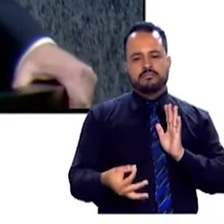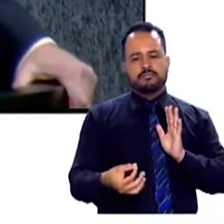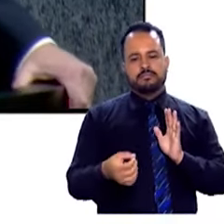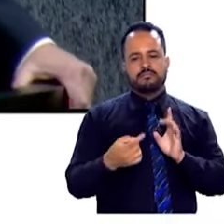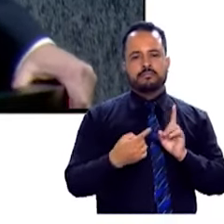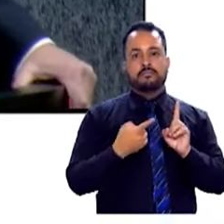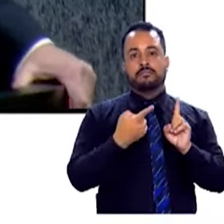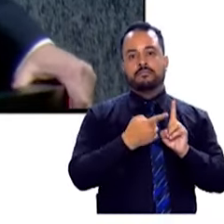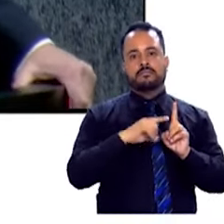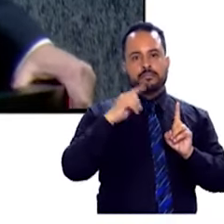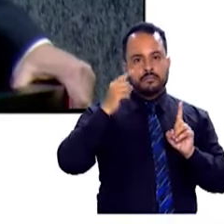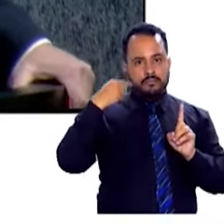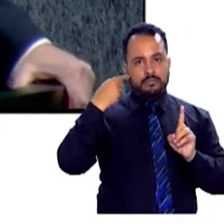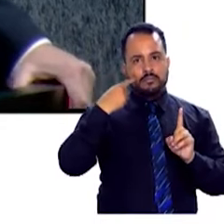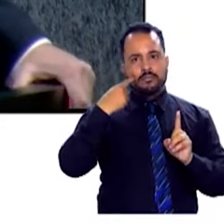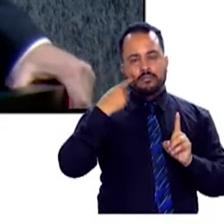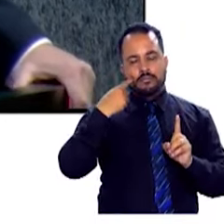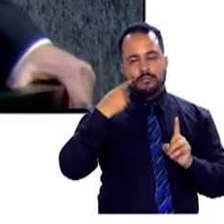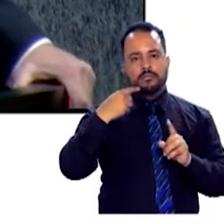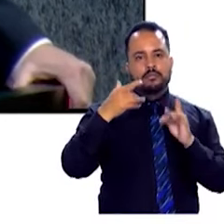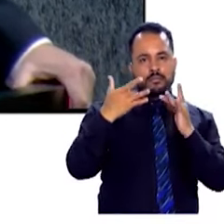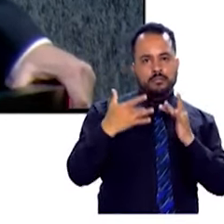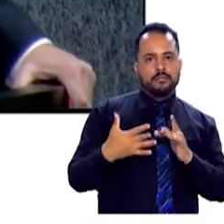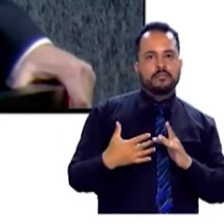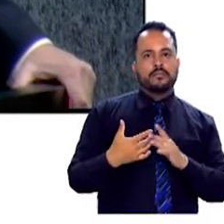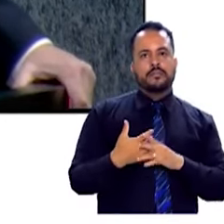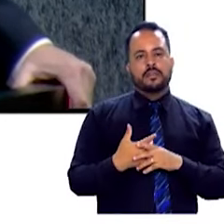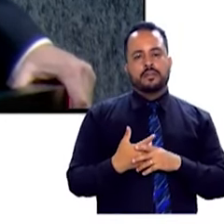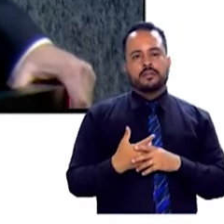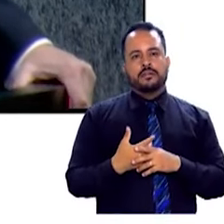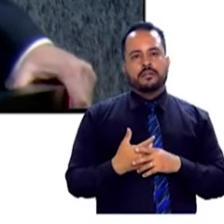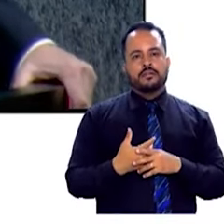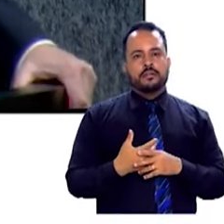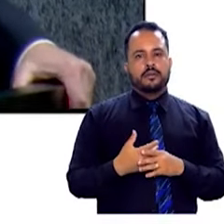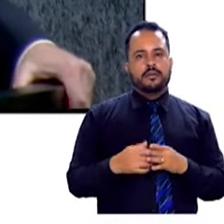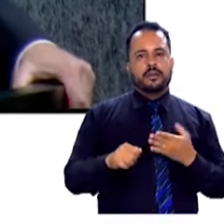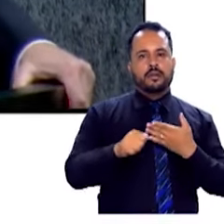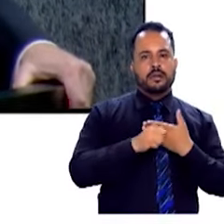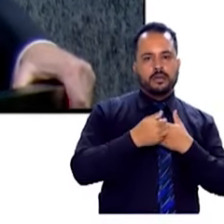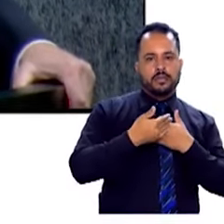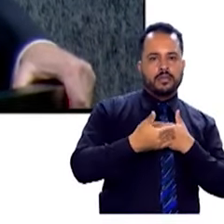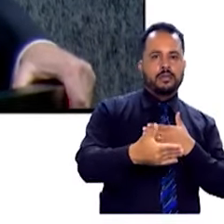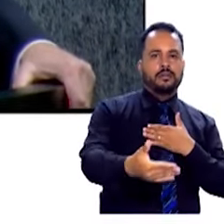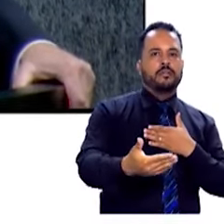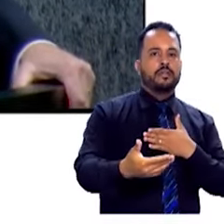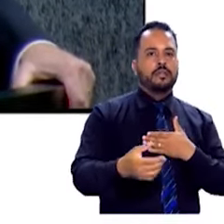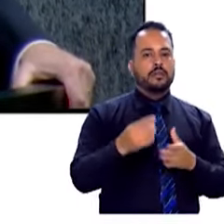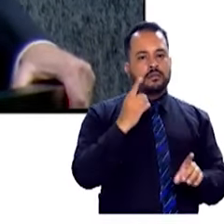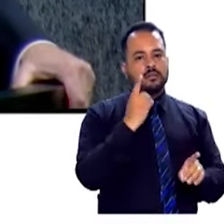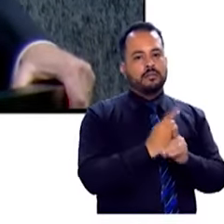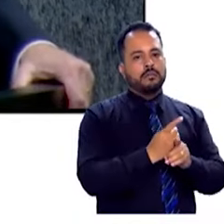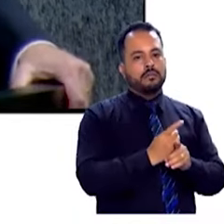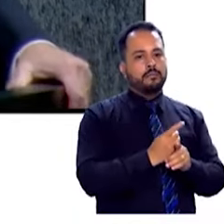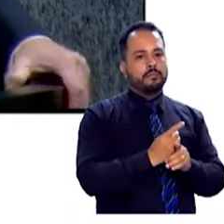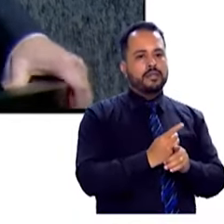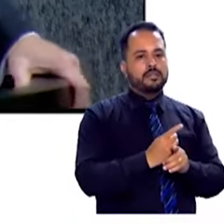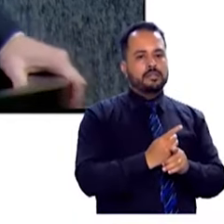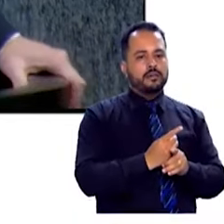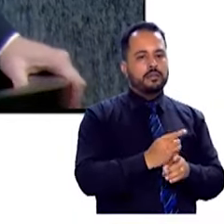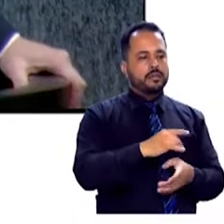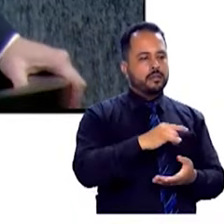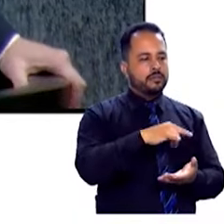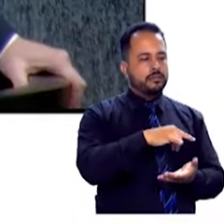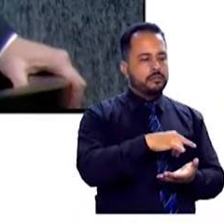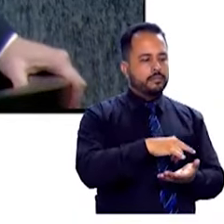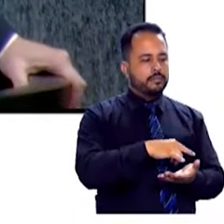advogados contratou um Historiador e esse Historiador foi para os arquivos gerais da Escócia e encontrou as petições dos Advogados nós não